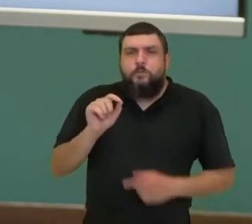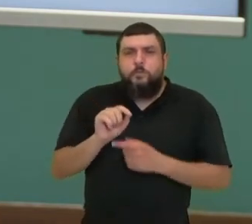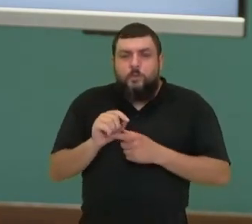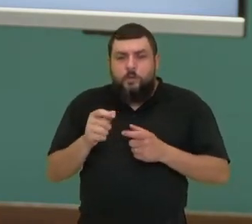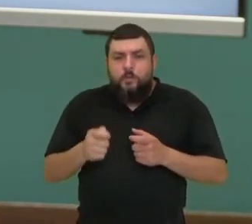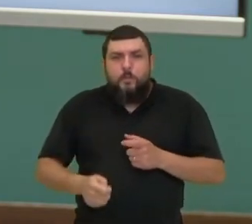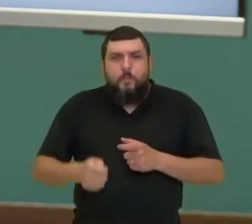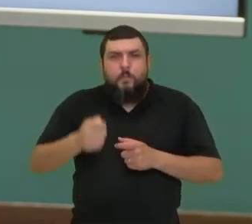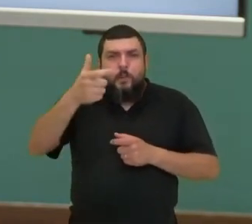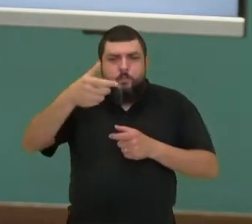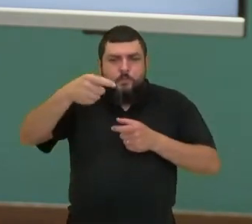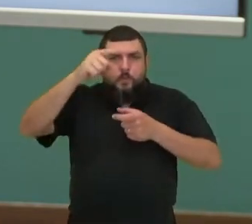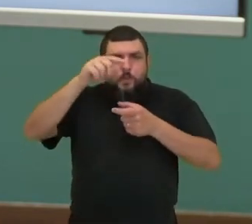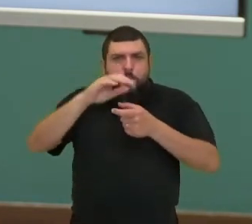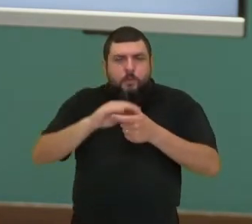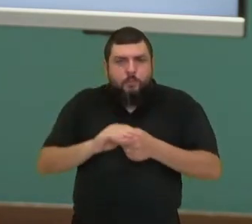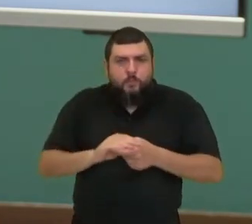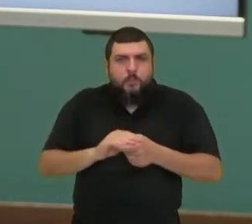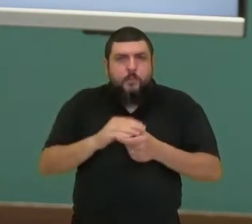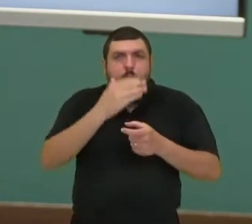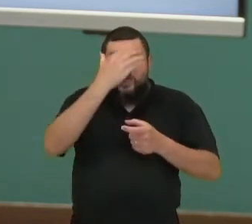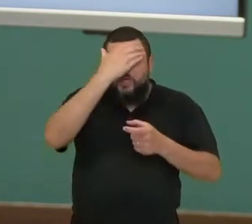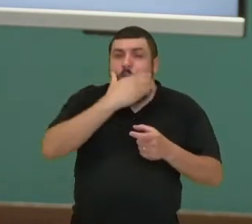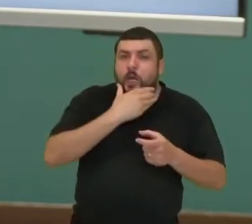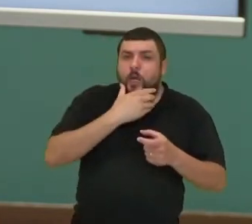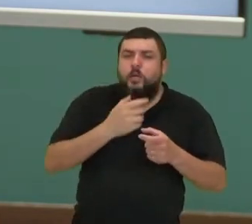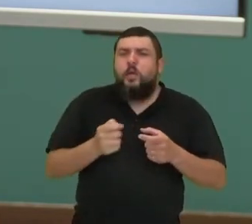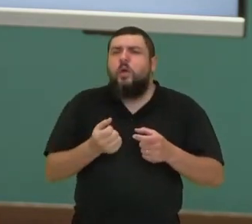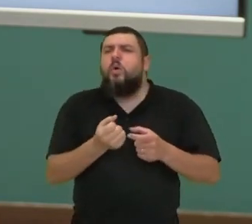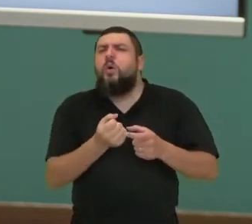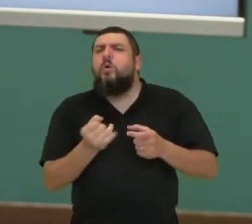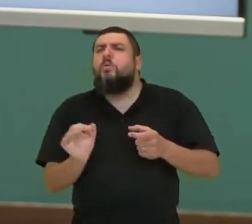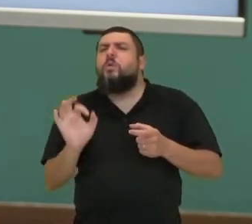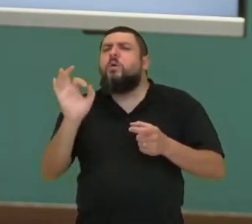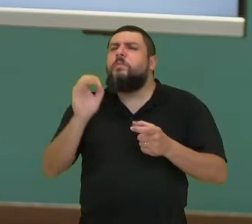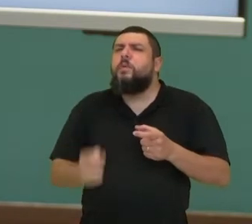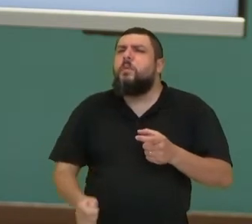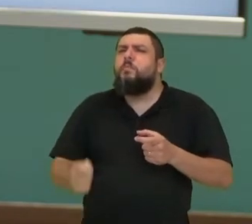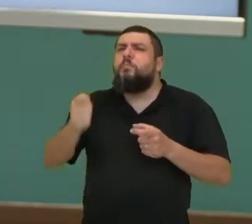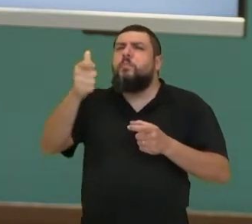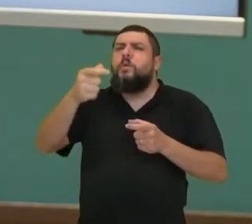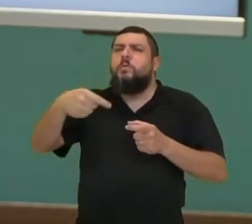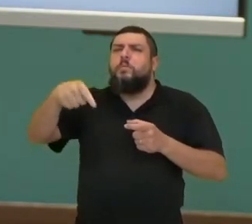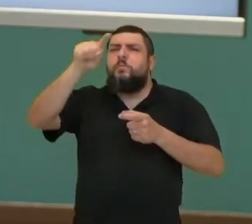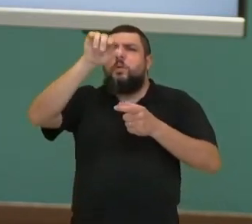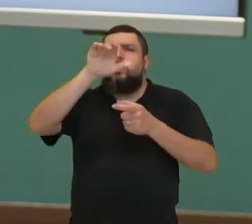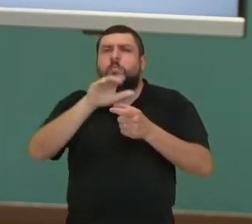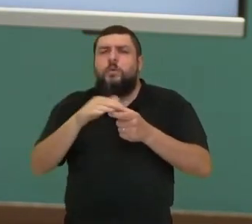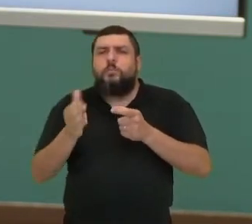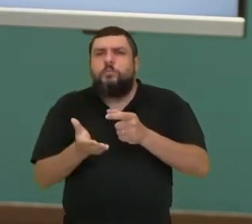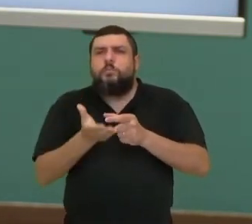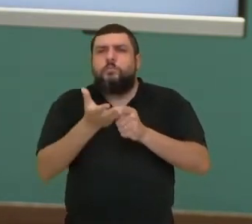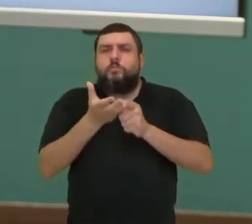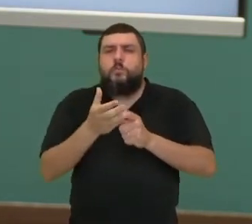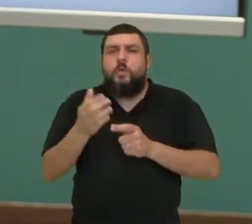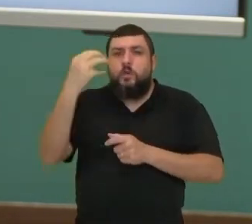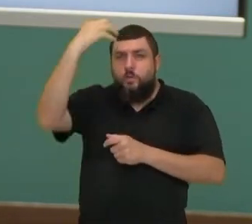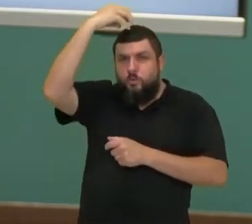e qual vai ser a probabilidade de eu jogar essa moeda e sair uma coroa,